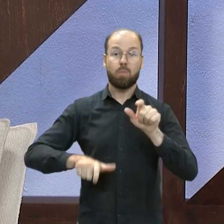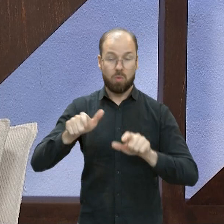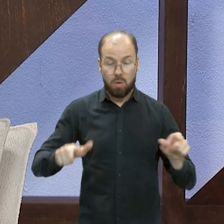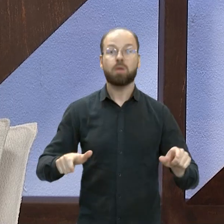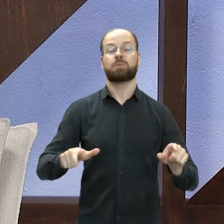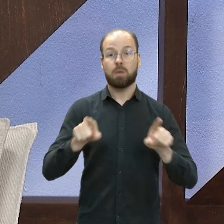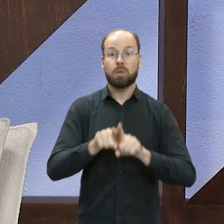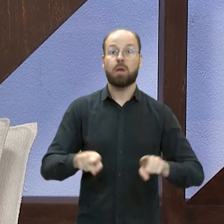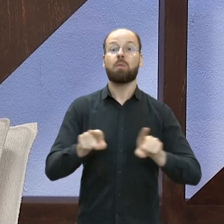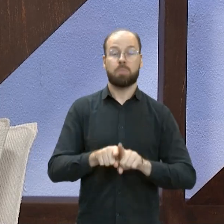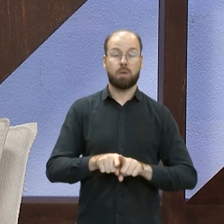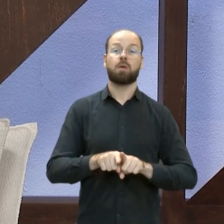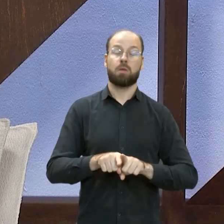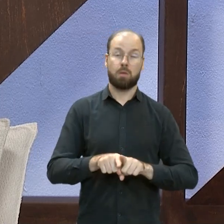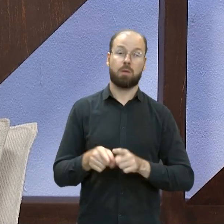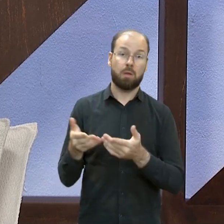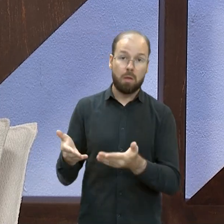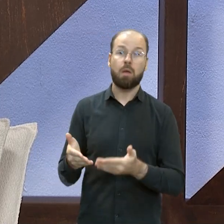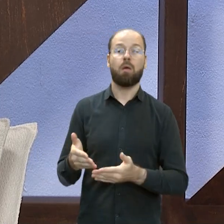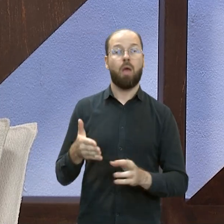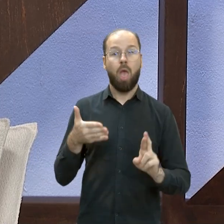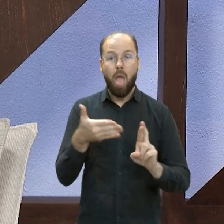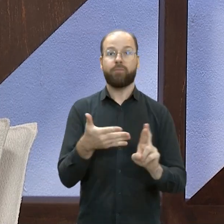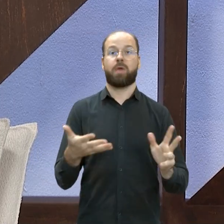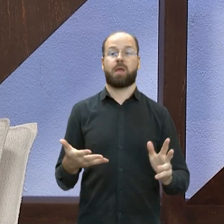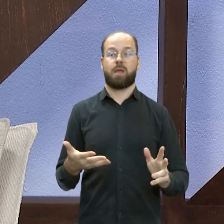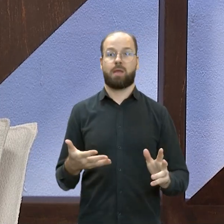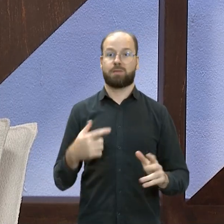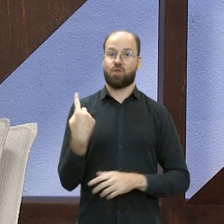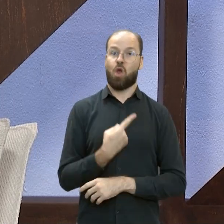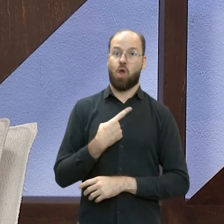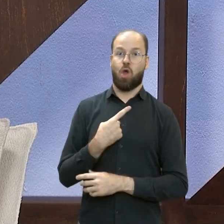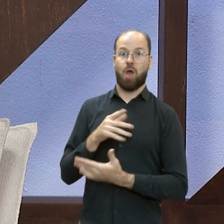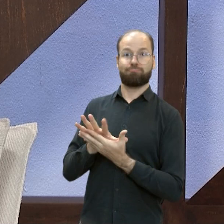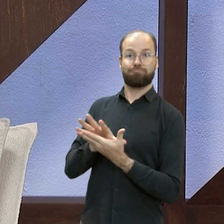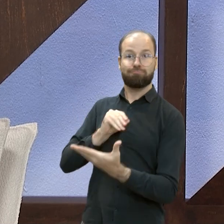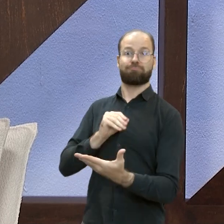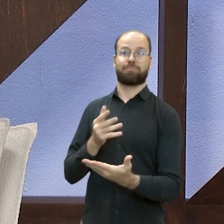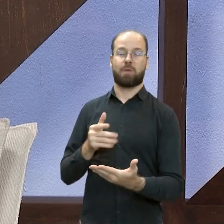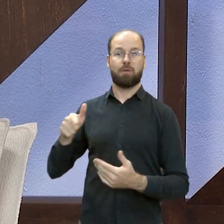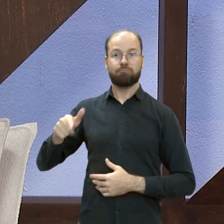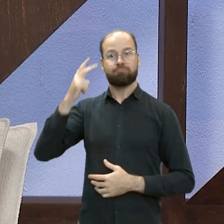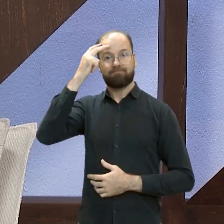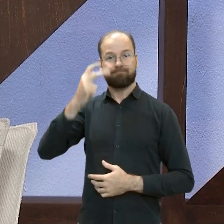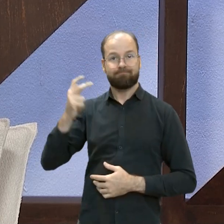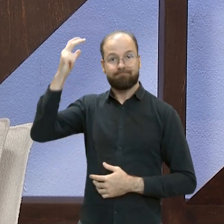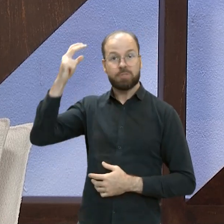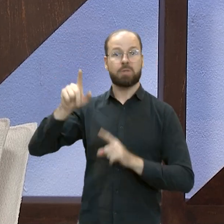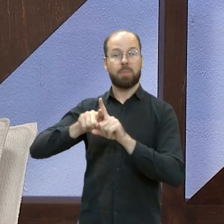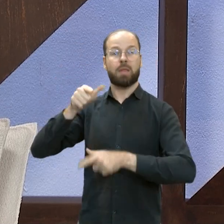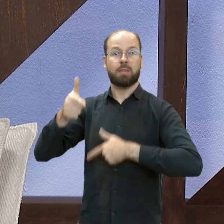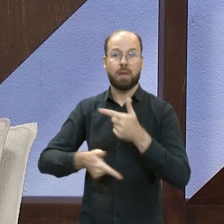que também são referência para nós, né, enquanto intelectualidade, enquanto